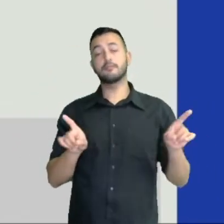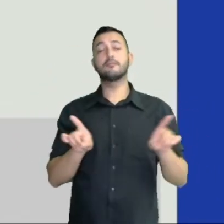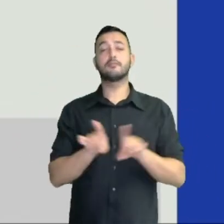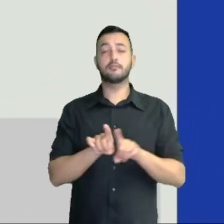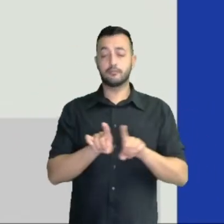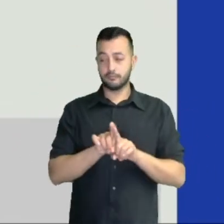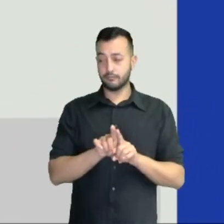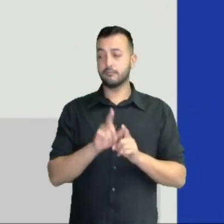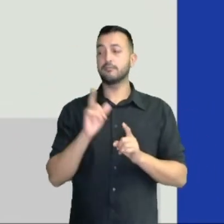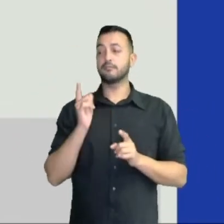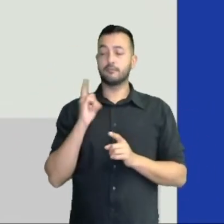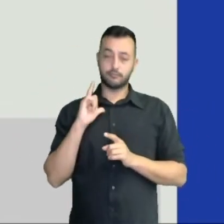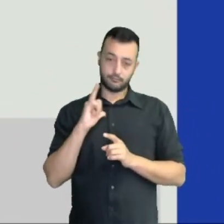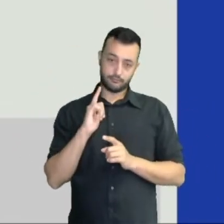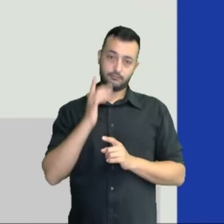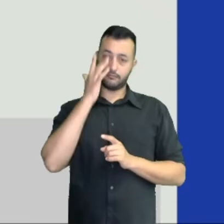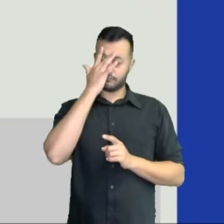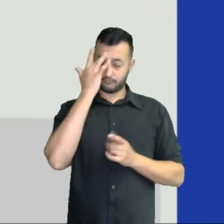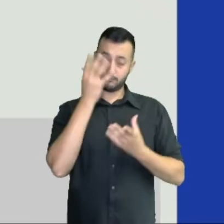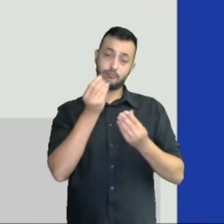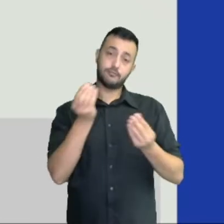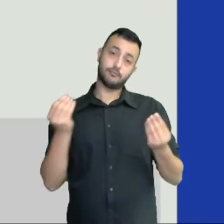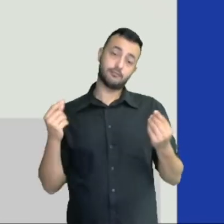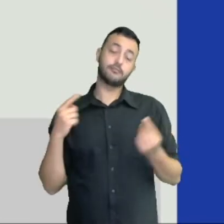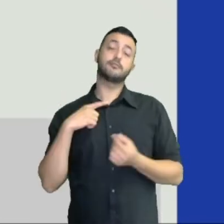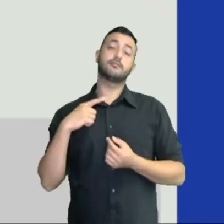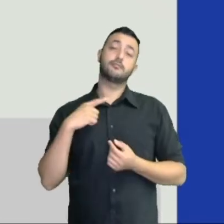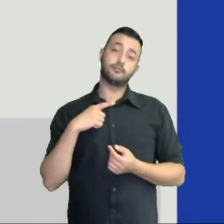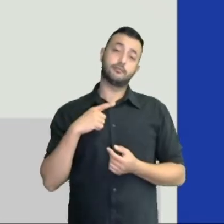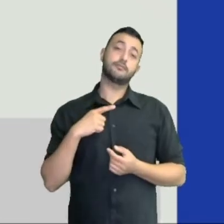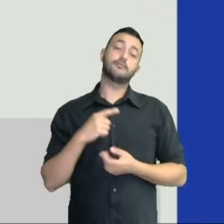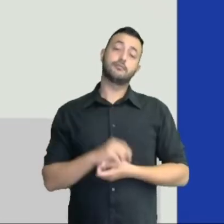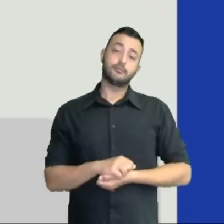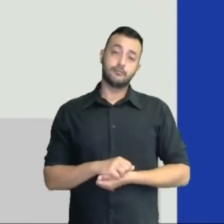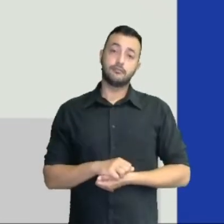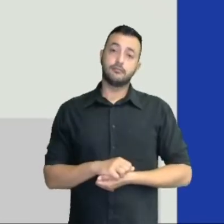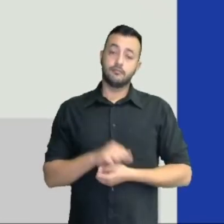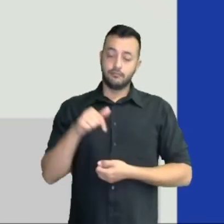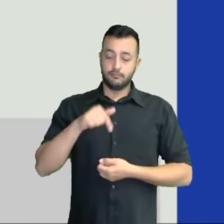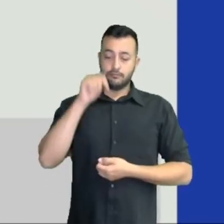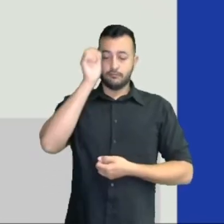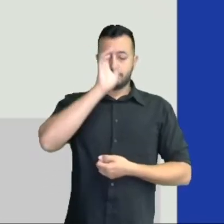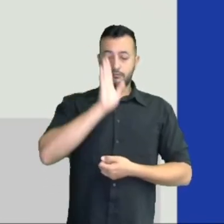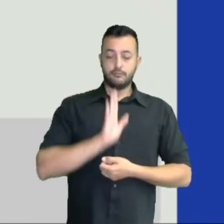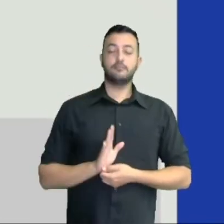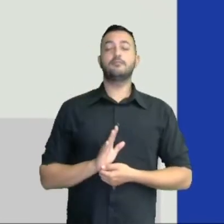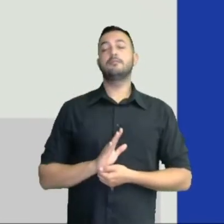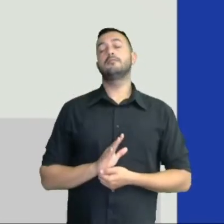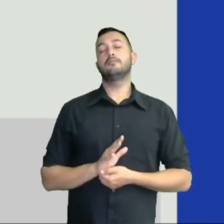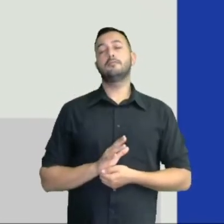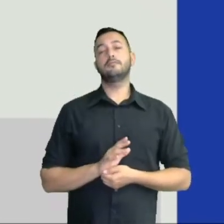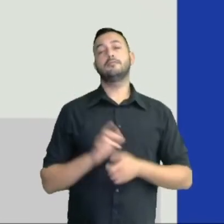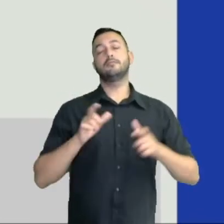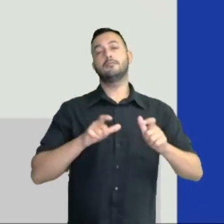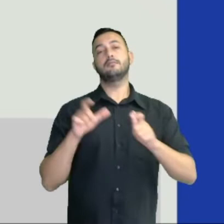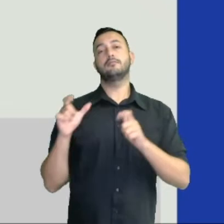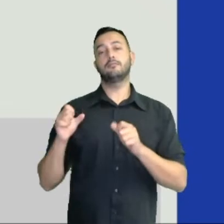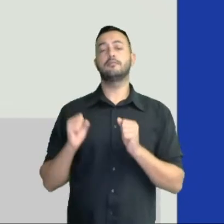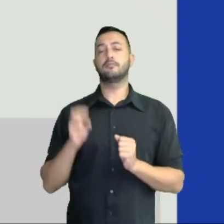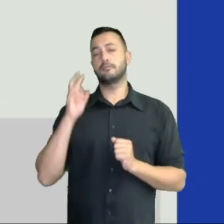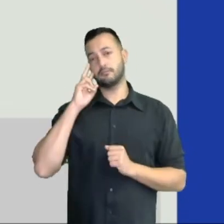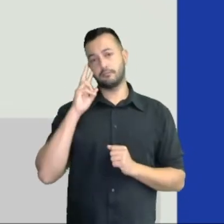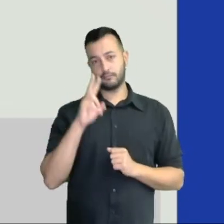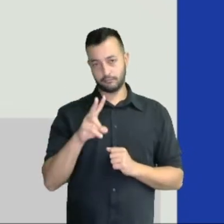muito conhecidas também aqui no Brasil, em algumas regiões a gente pode